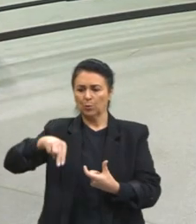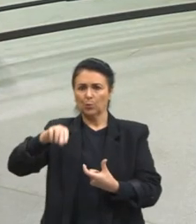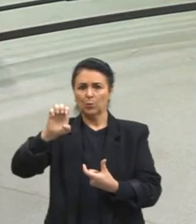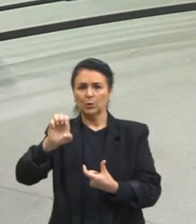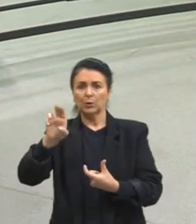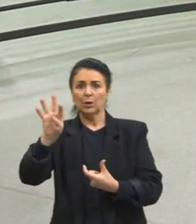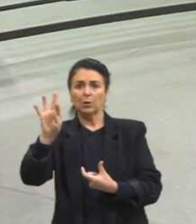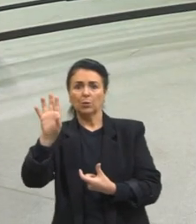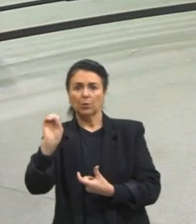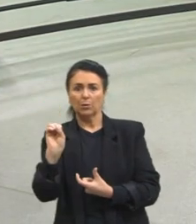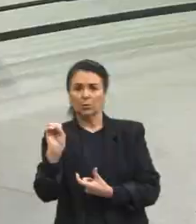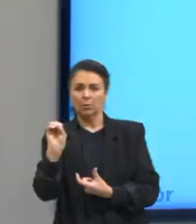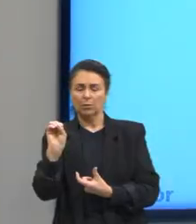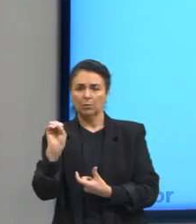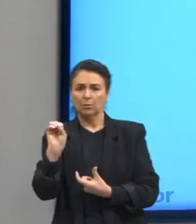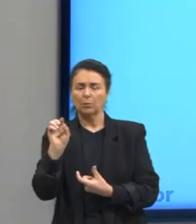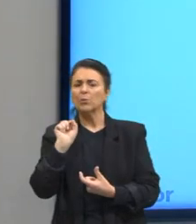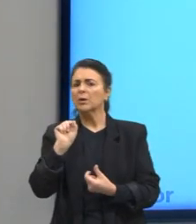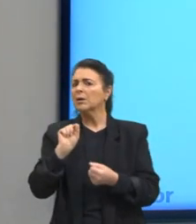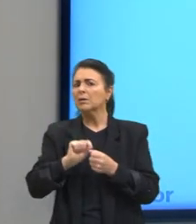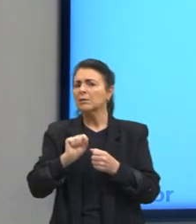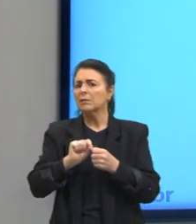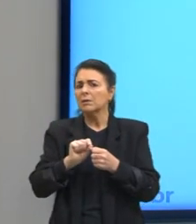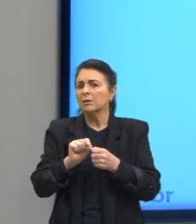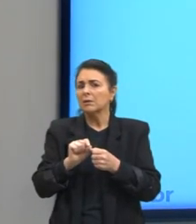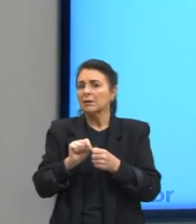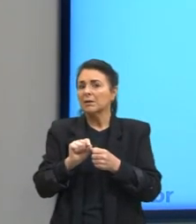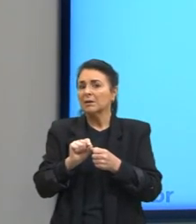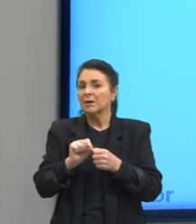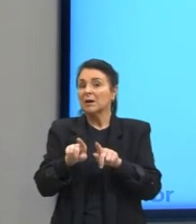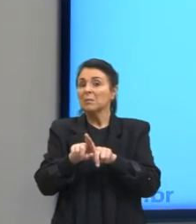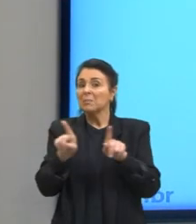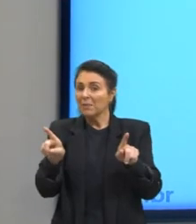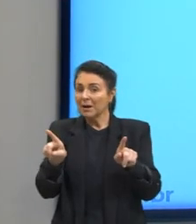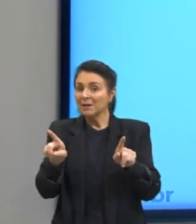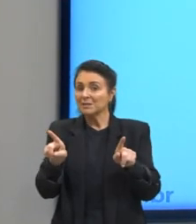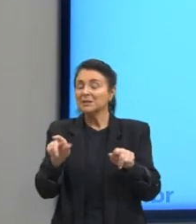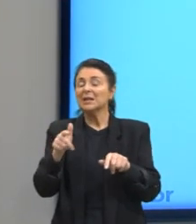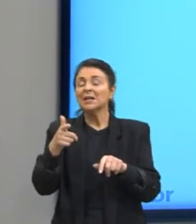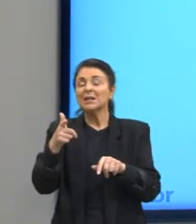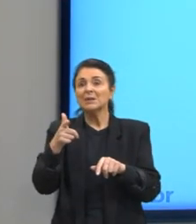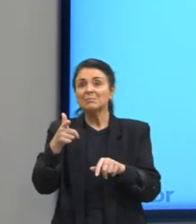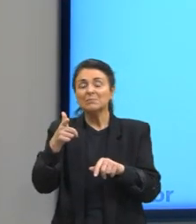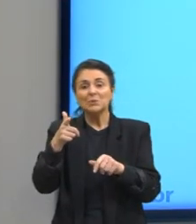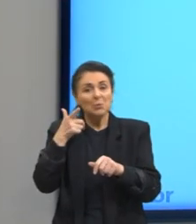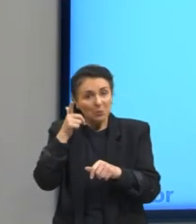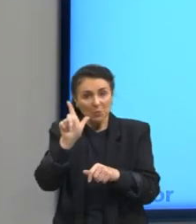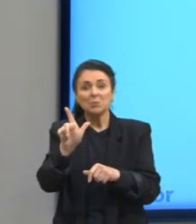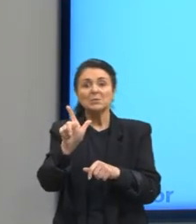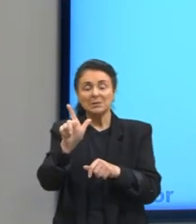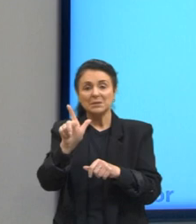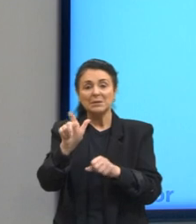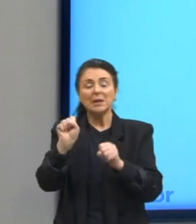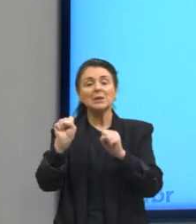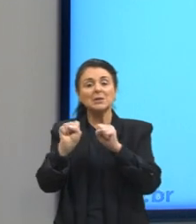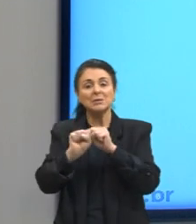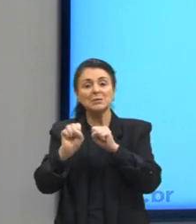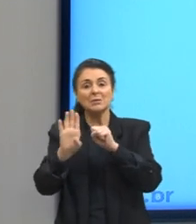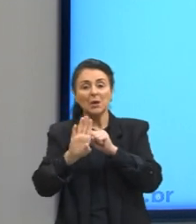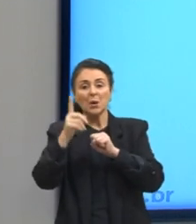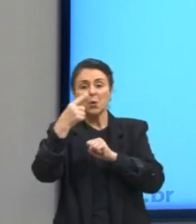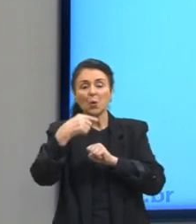artigo neutro acaba substantivando outras classes gramaticais tá